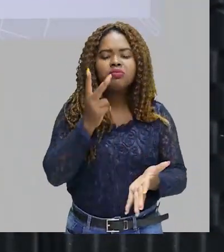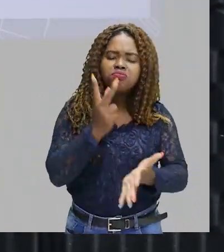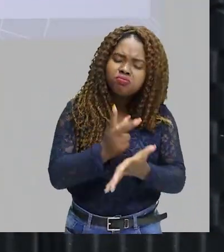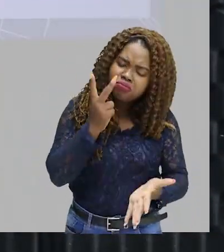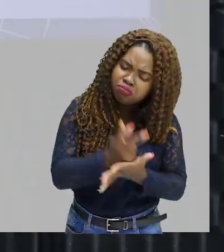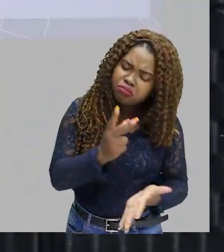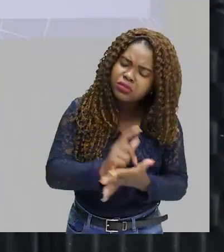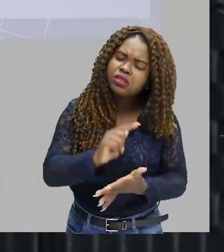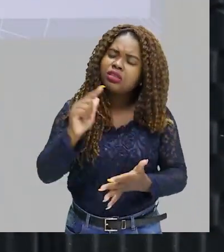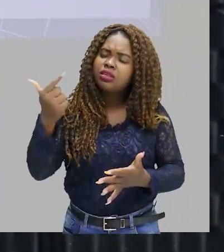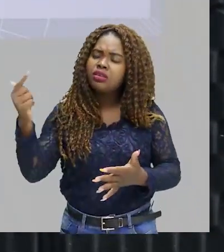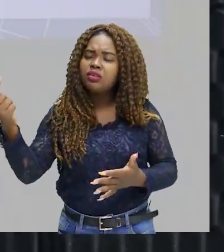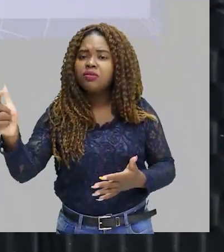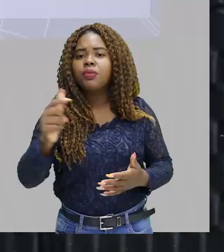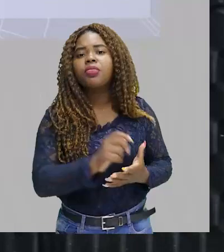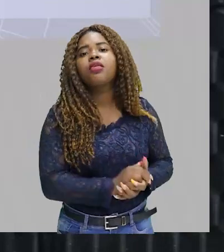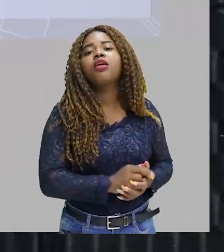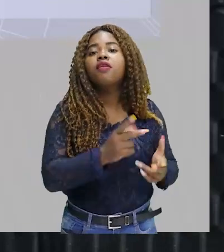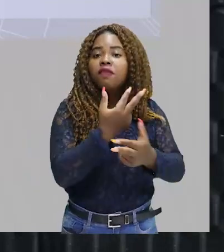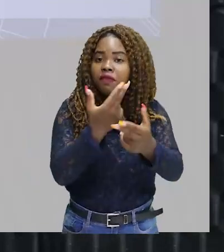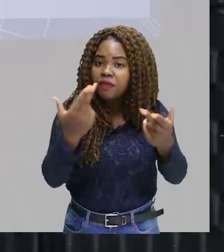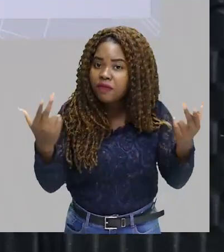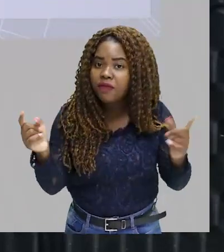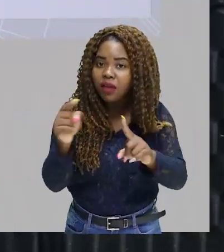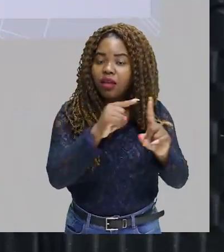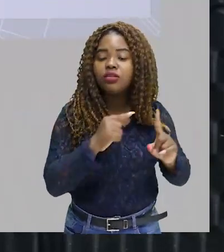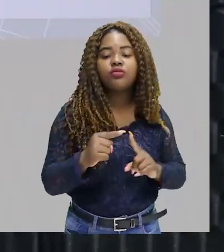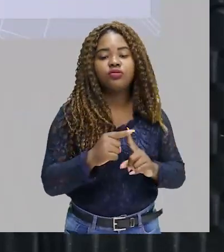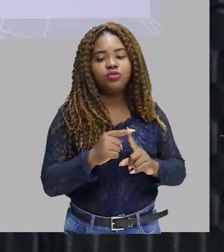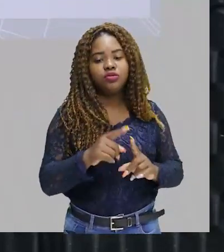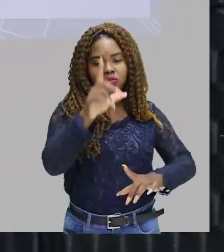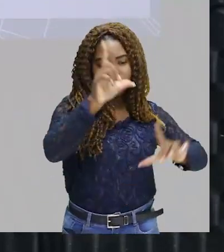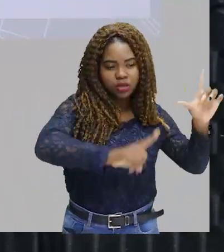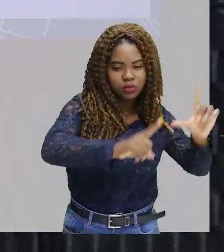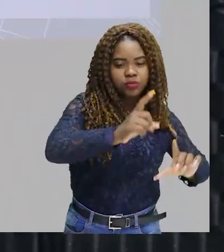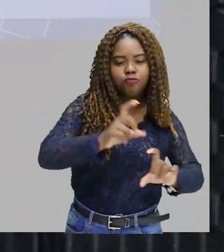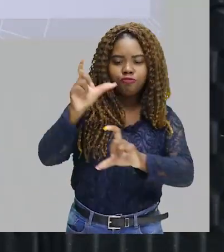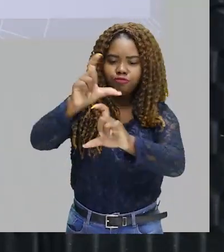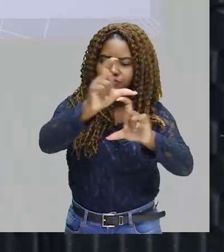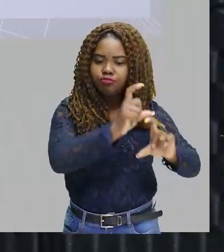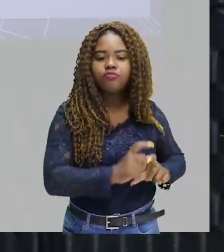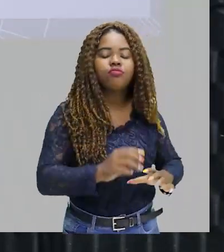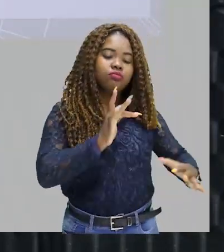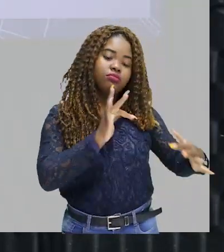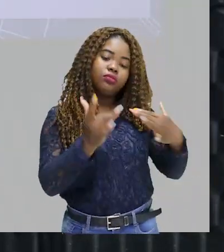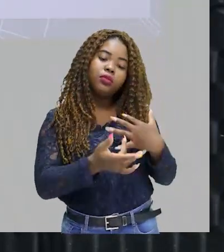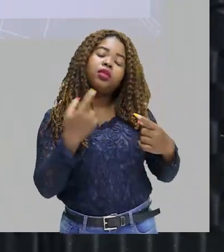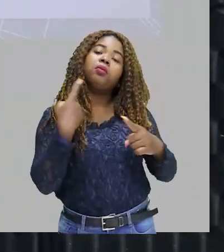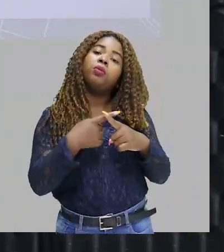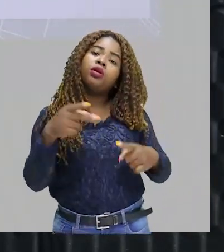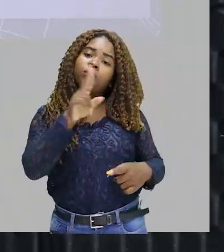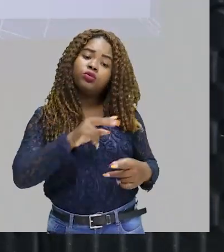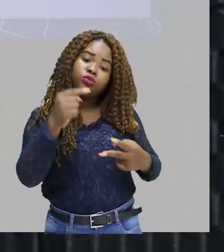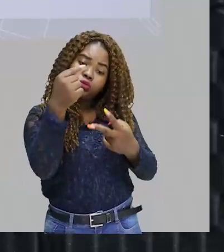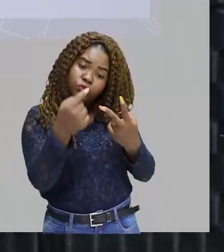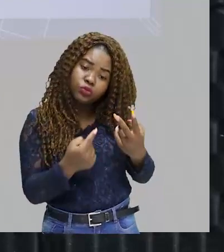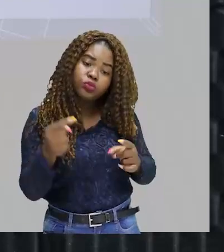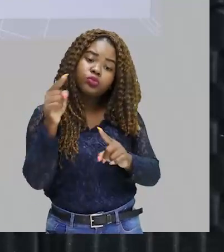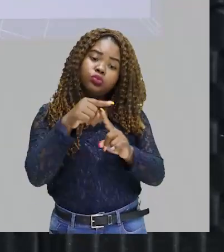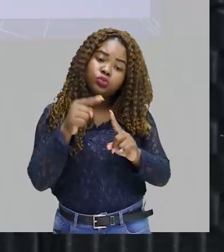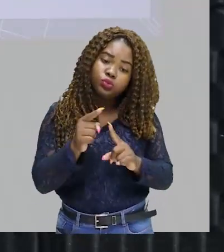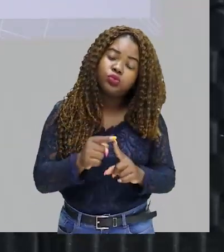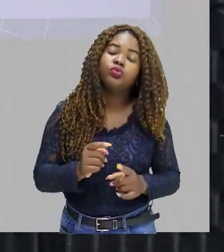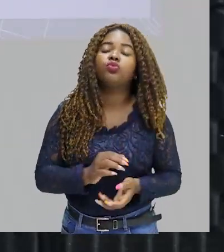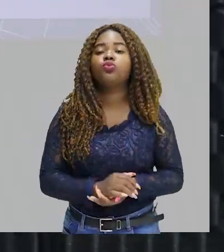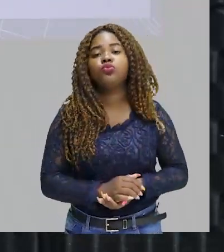vários locais, em outdoor, em quadrinhos, na TV, nas redes sociais, porque vai fazer o uso das duas linguagens, tanto a